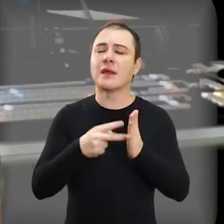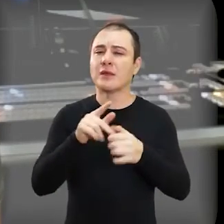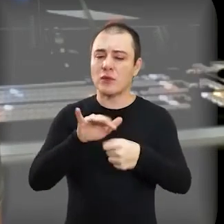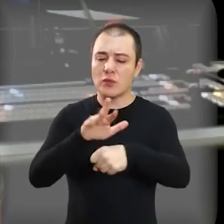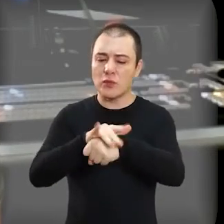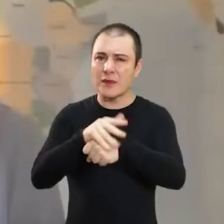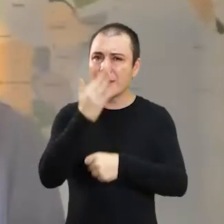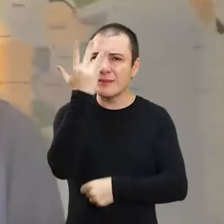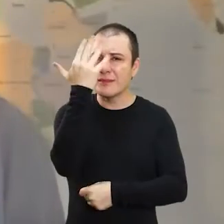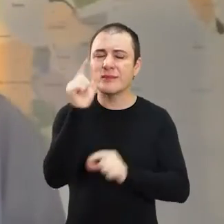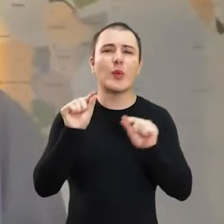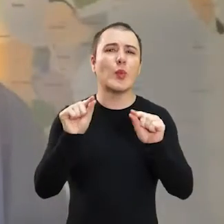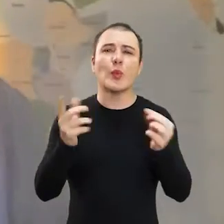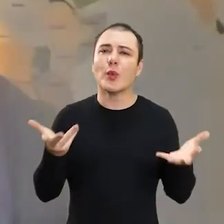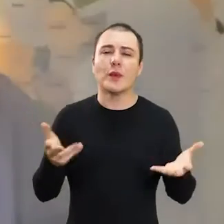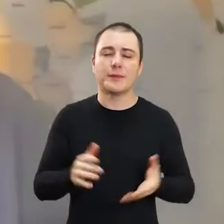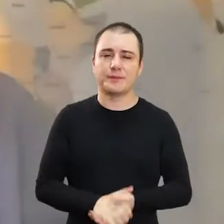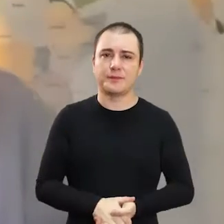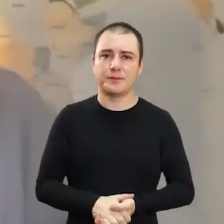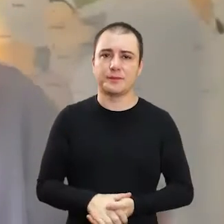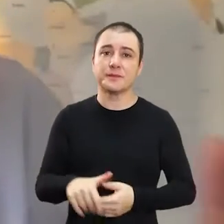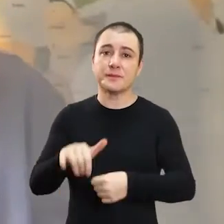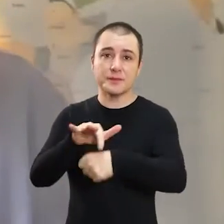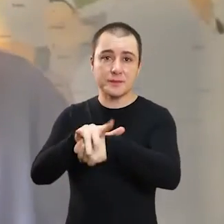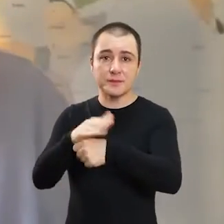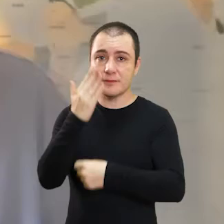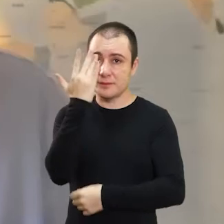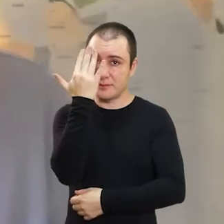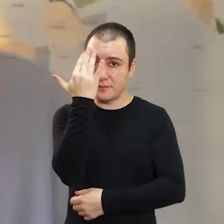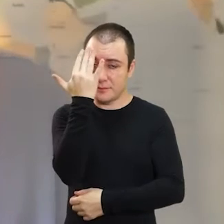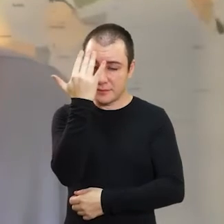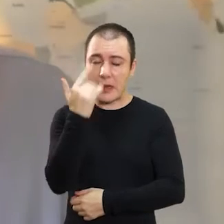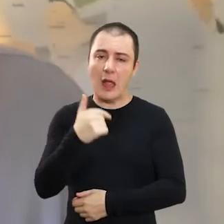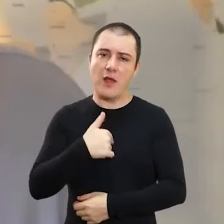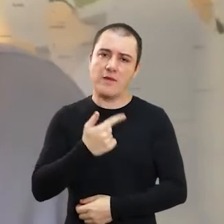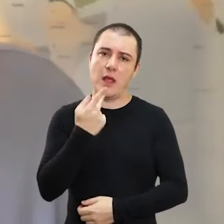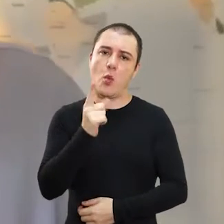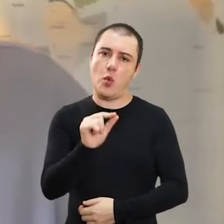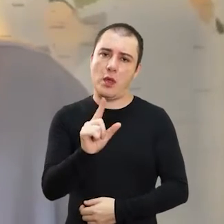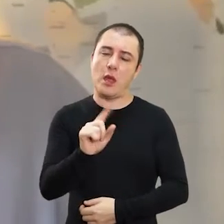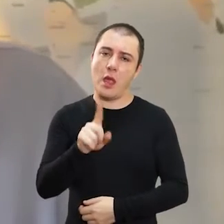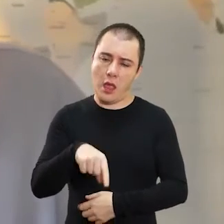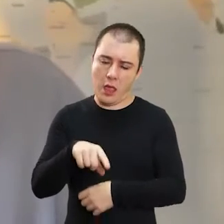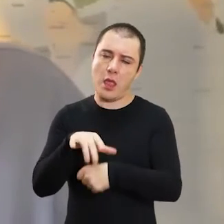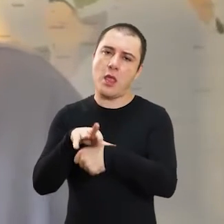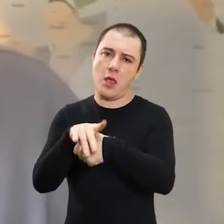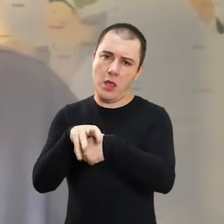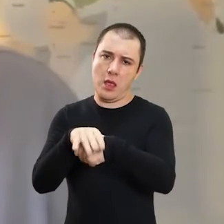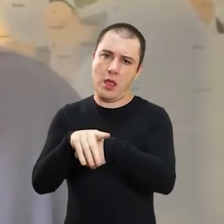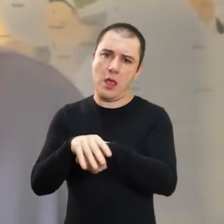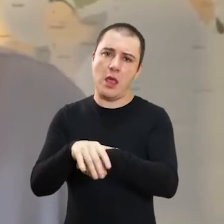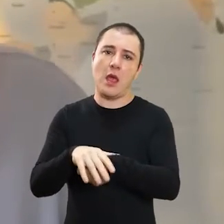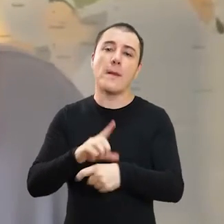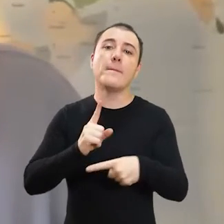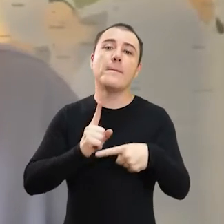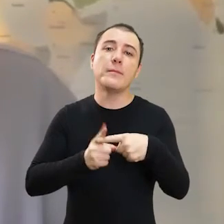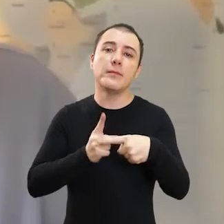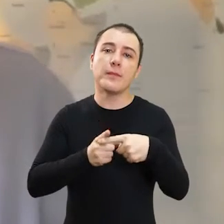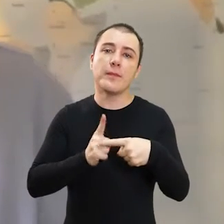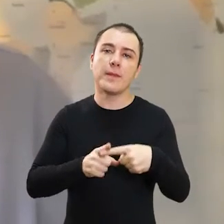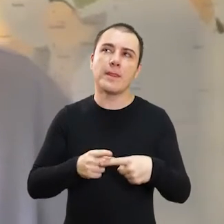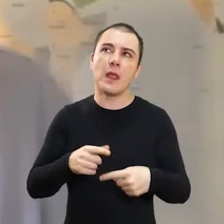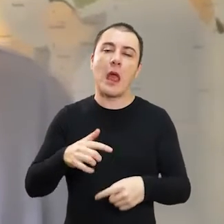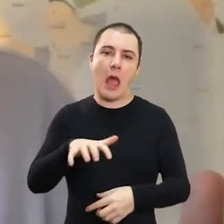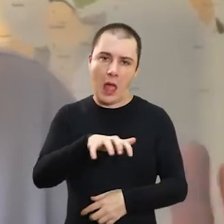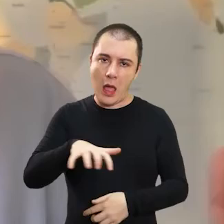o glaucoma? Bom, o glaucoma, essencialmente, assim, como a gente primeiro diz, ele é uma doença, a gente está